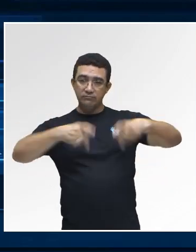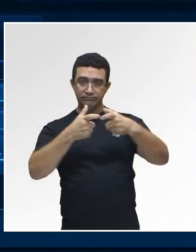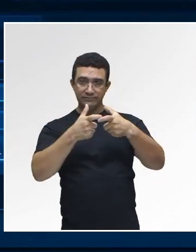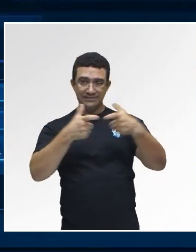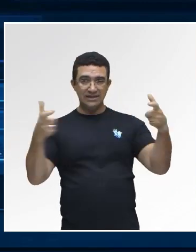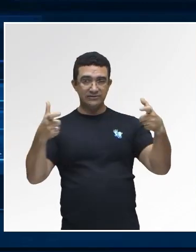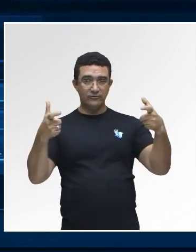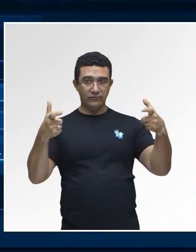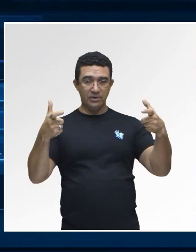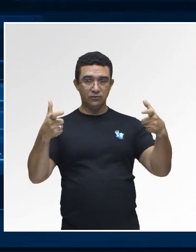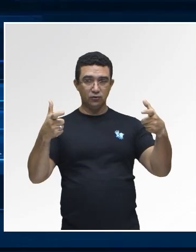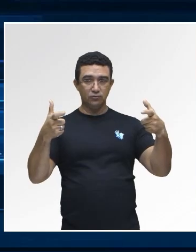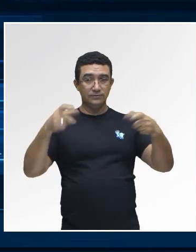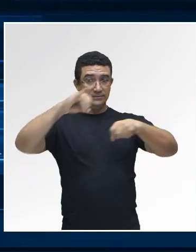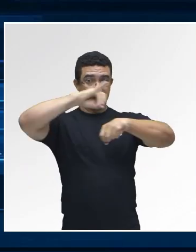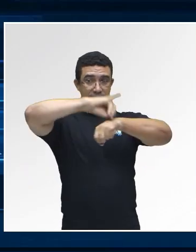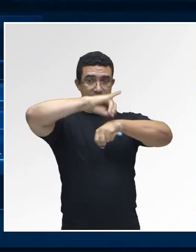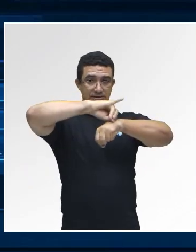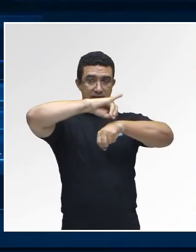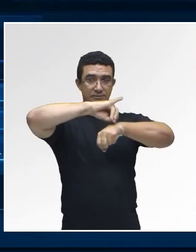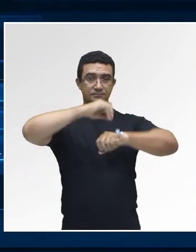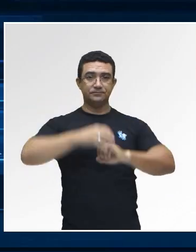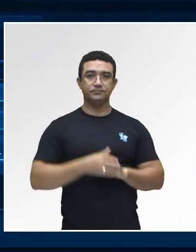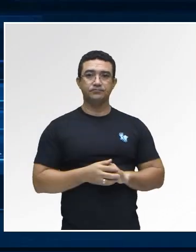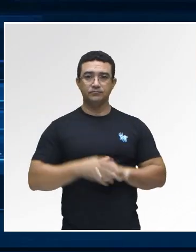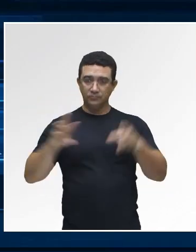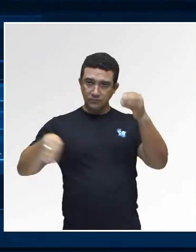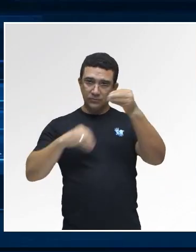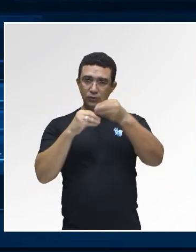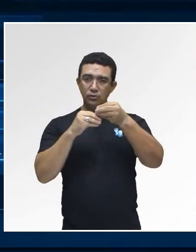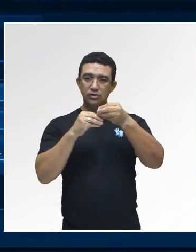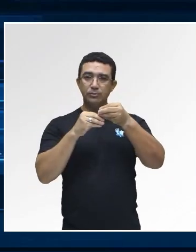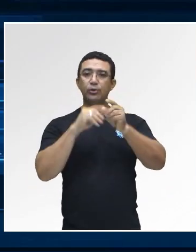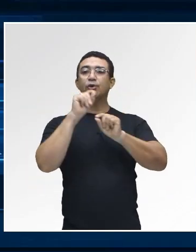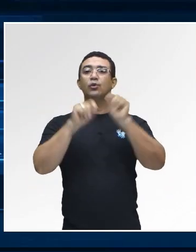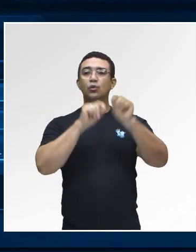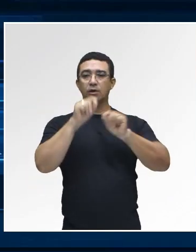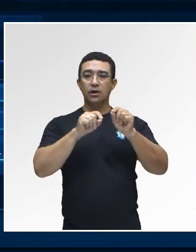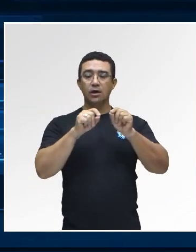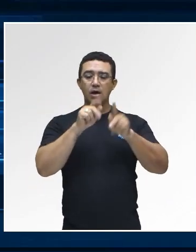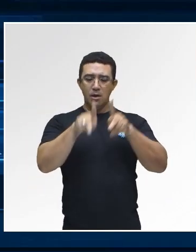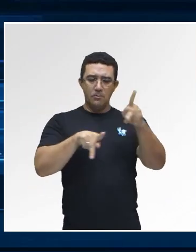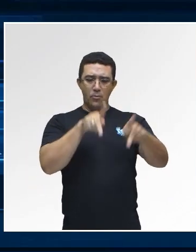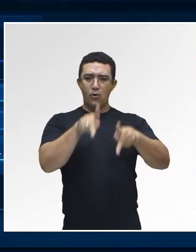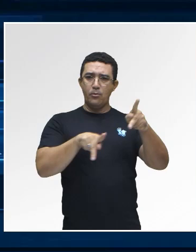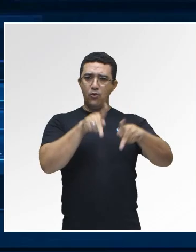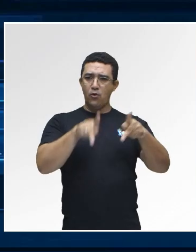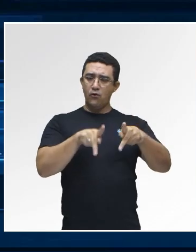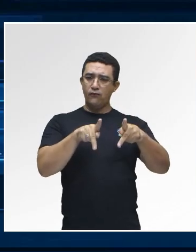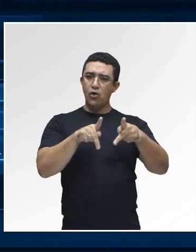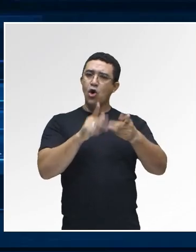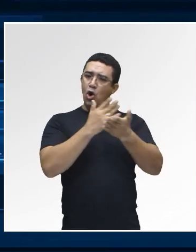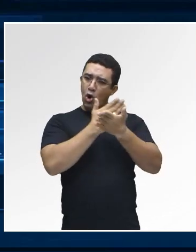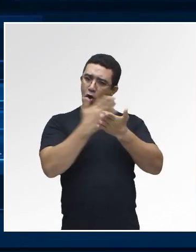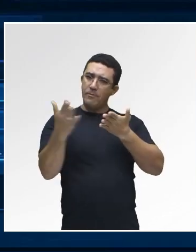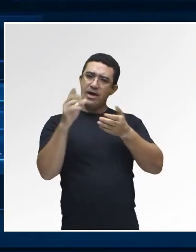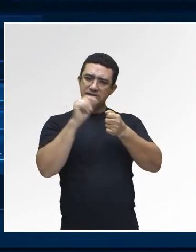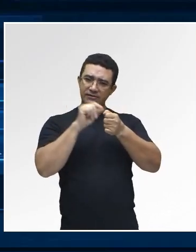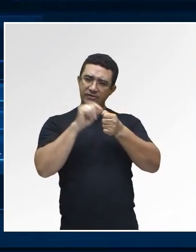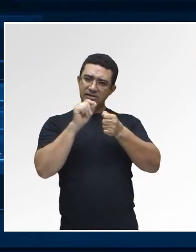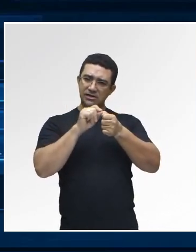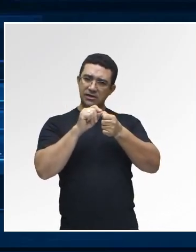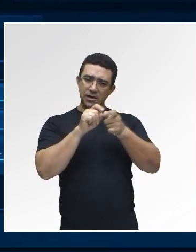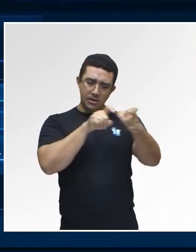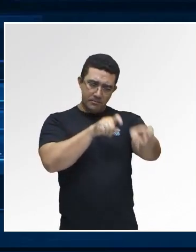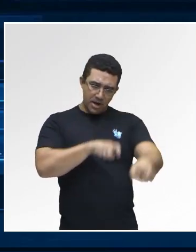algum momento. Elas vão contribuir para que a população volte a produzir ali na terra.